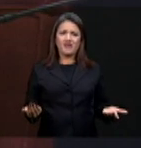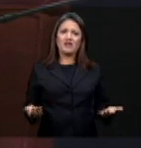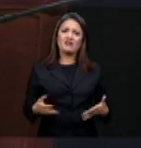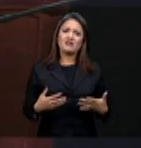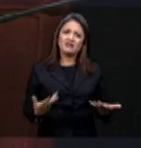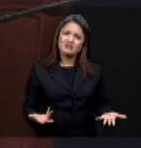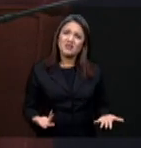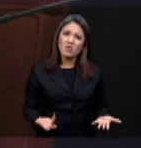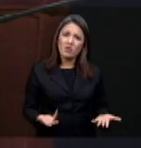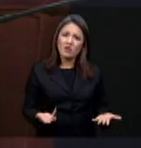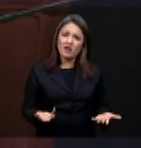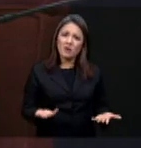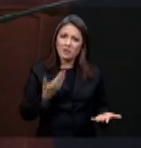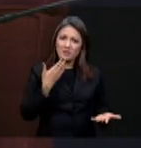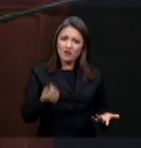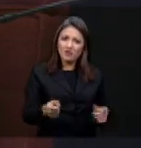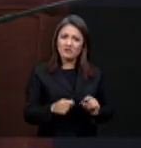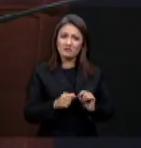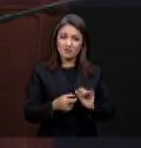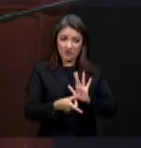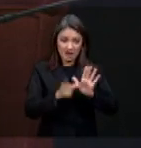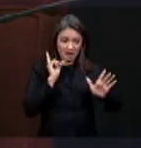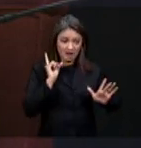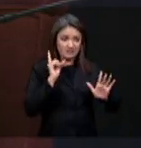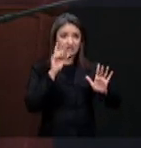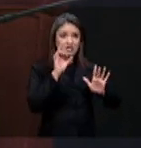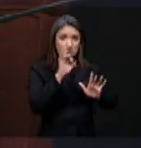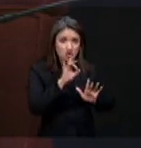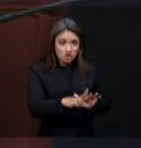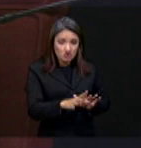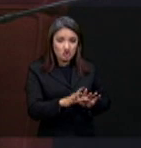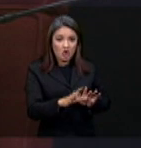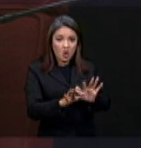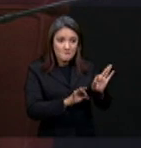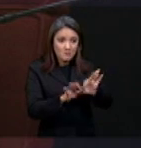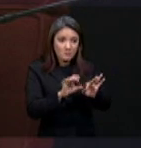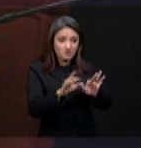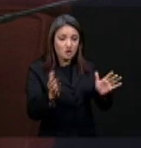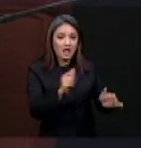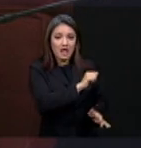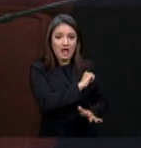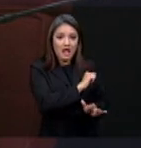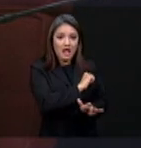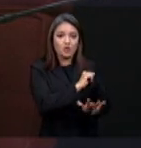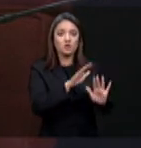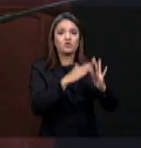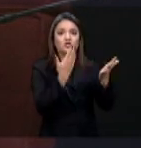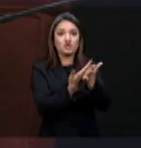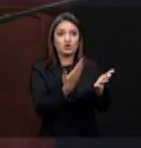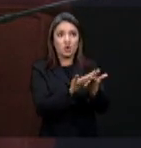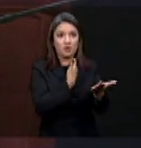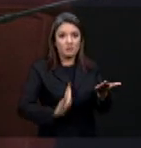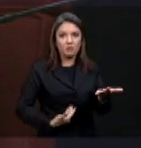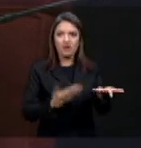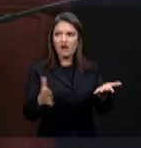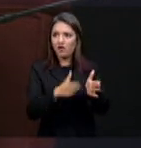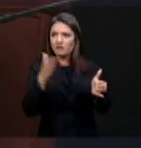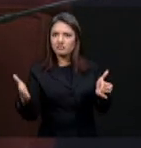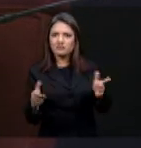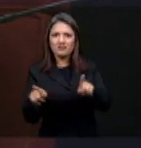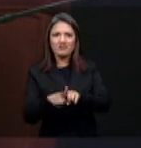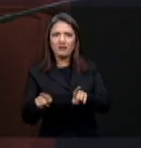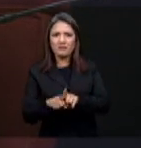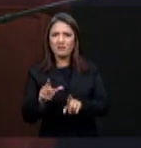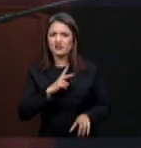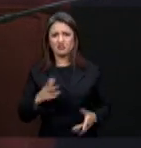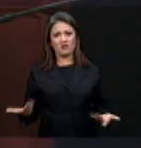escolas privadas um benefício que era para longe escolas públicas nós não estamos aumentando a desigualdade Eu pergunto existe o